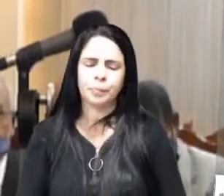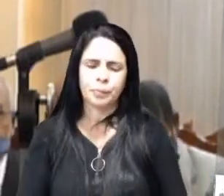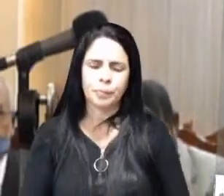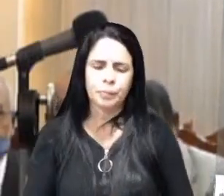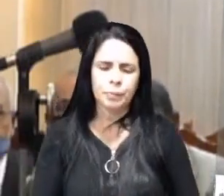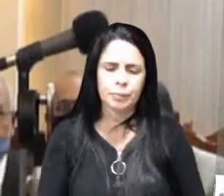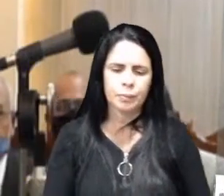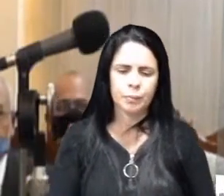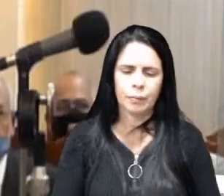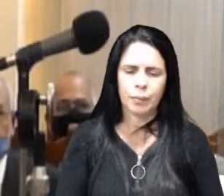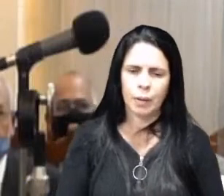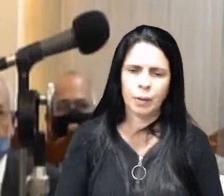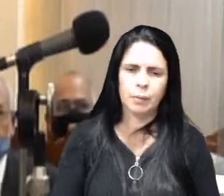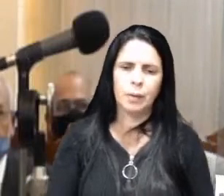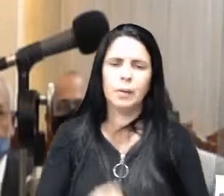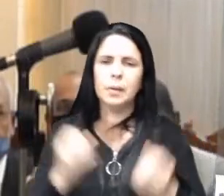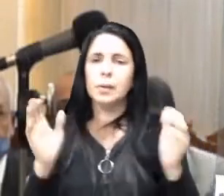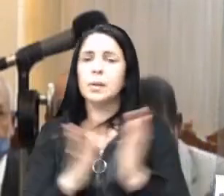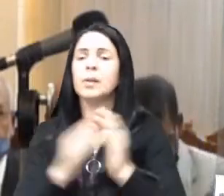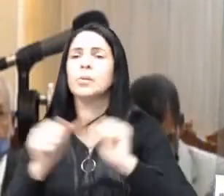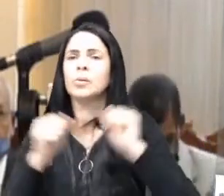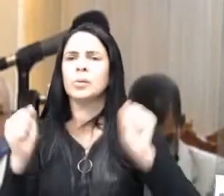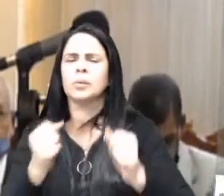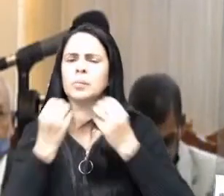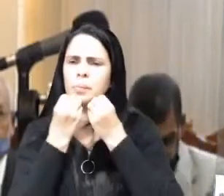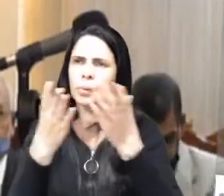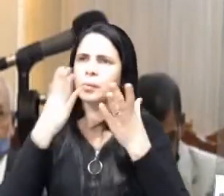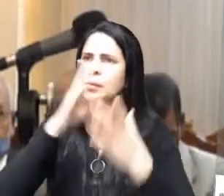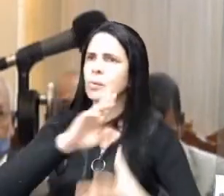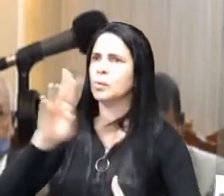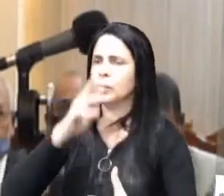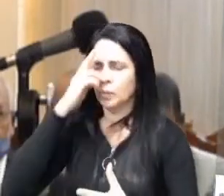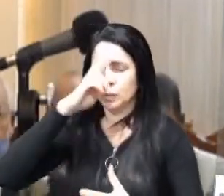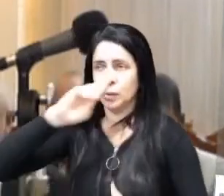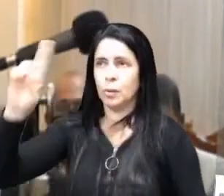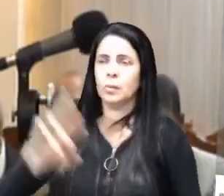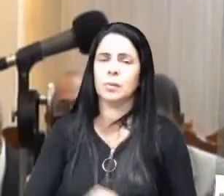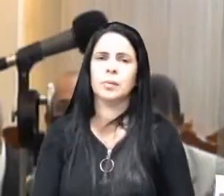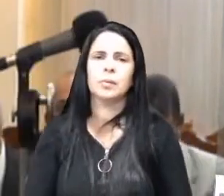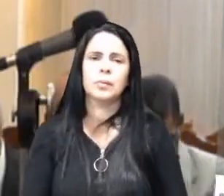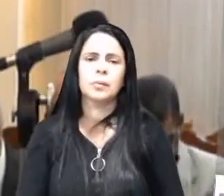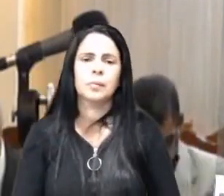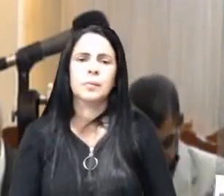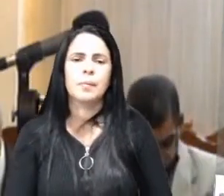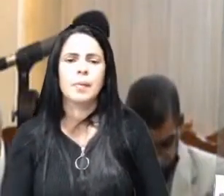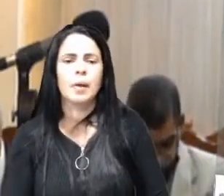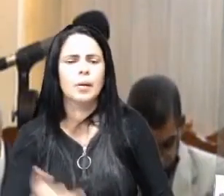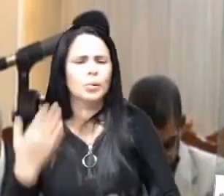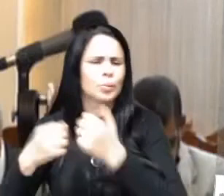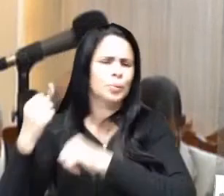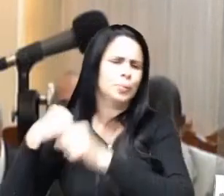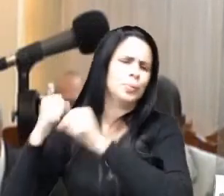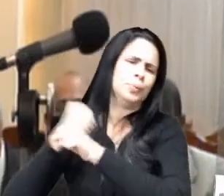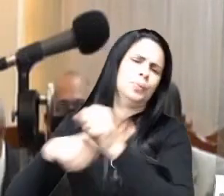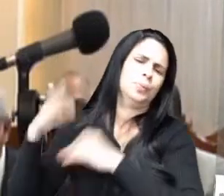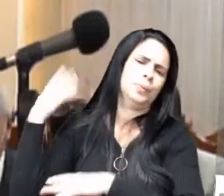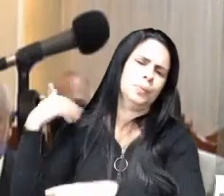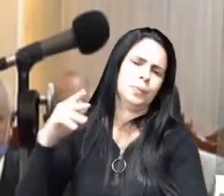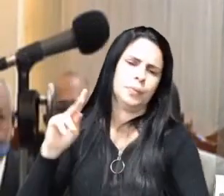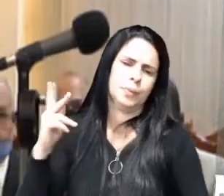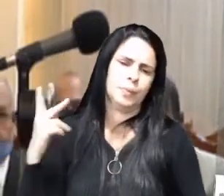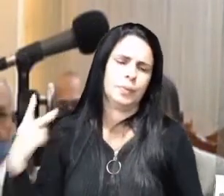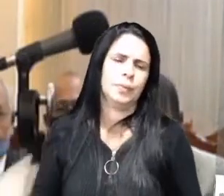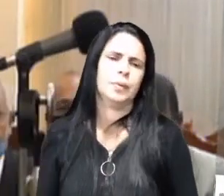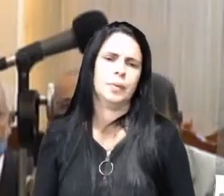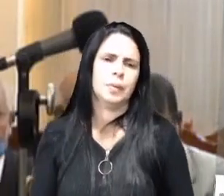Aleluia, bendito seja o nome do Senhor. Ao longo da história do cristianismo, irmão, esta perspectiva de viver o tempo do fim